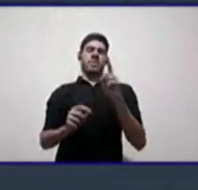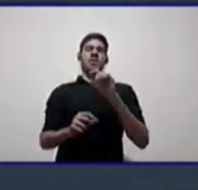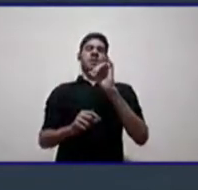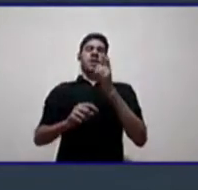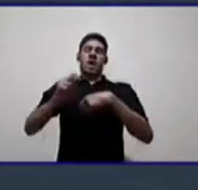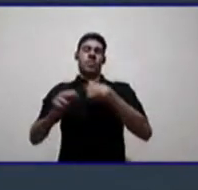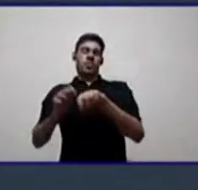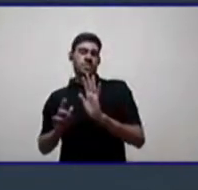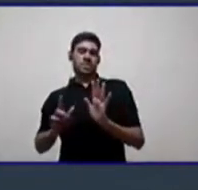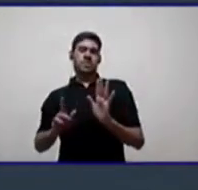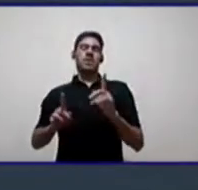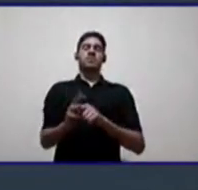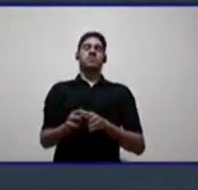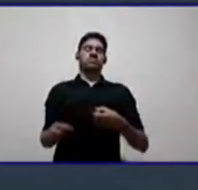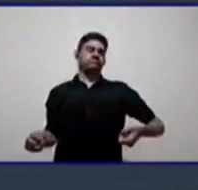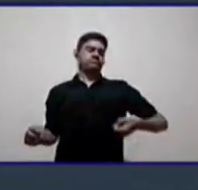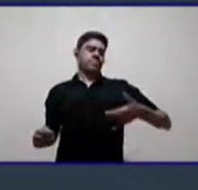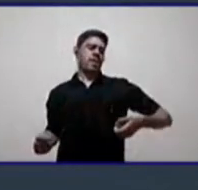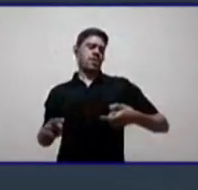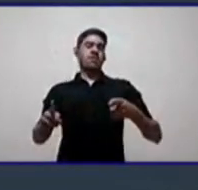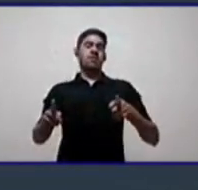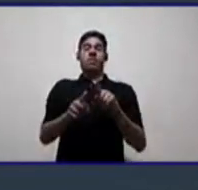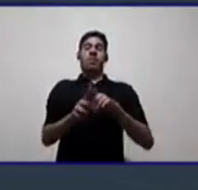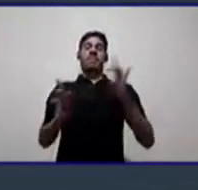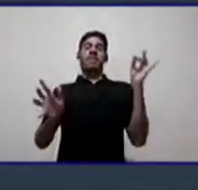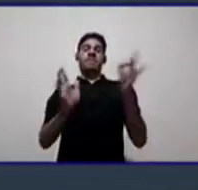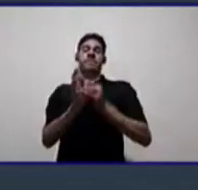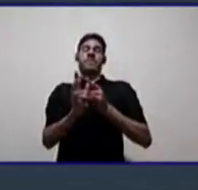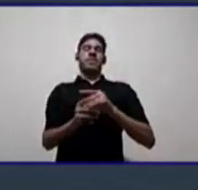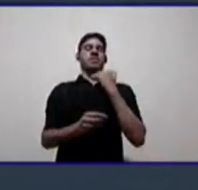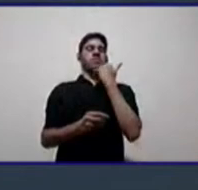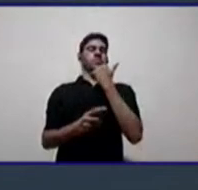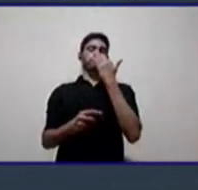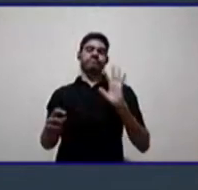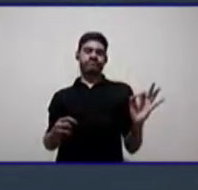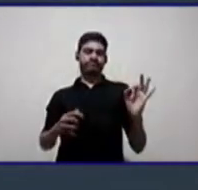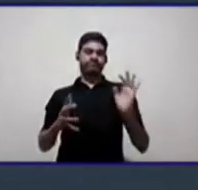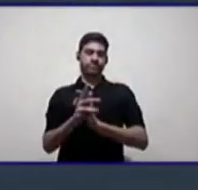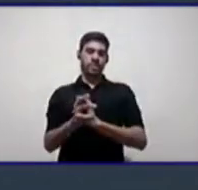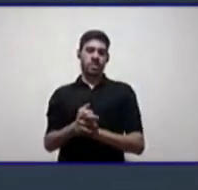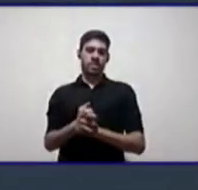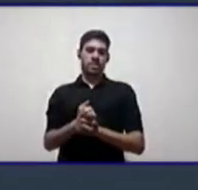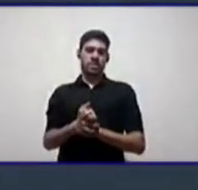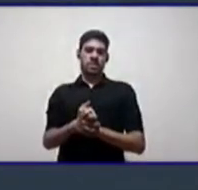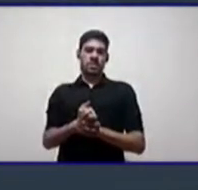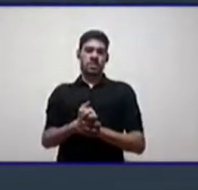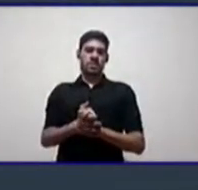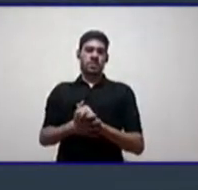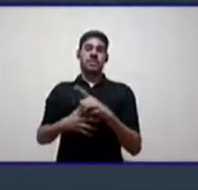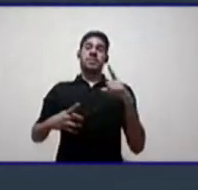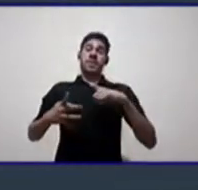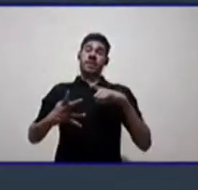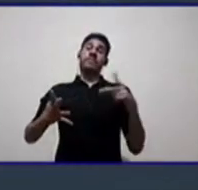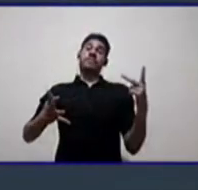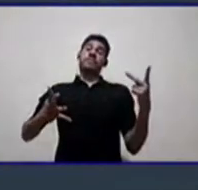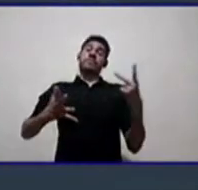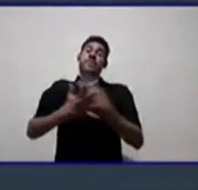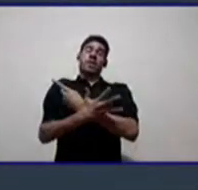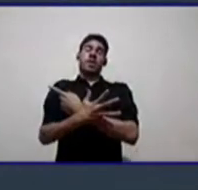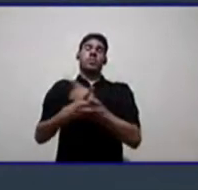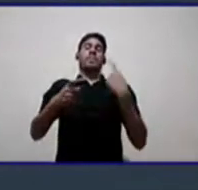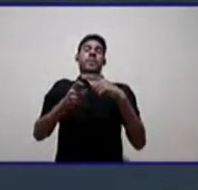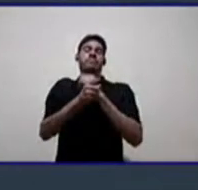economicidade nesses gastos, como efetivamente não houve Houve irregularidade pela